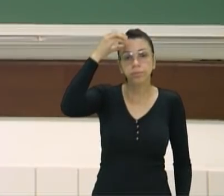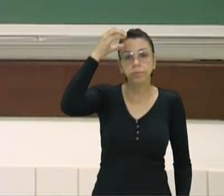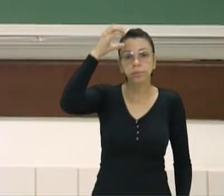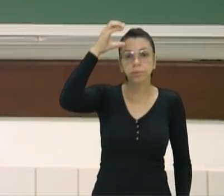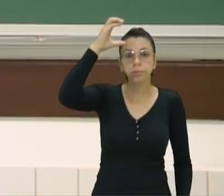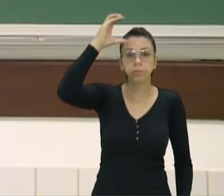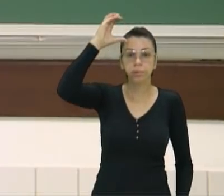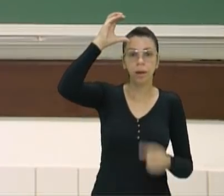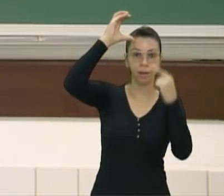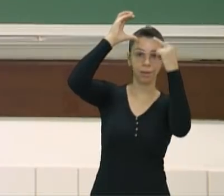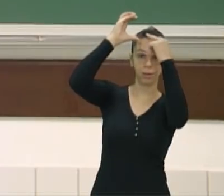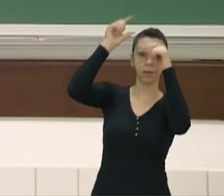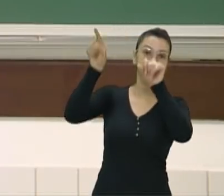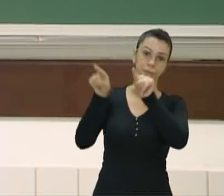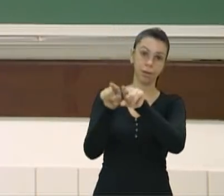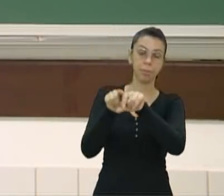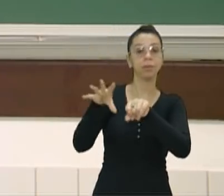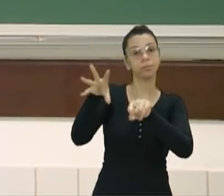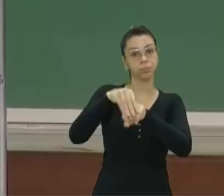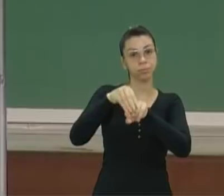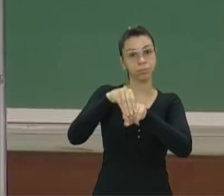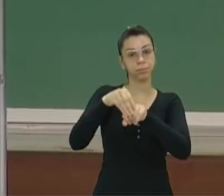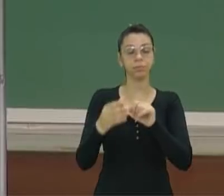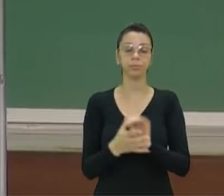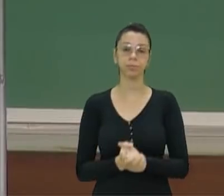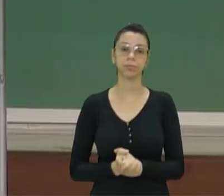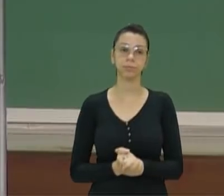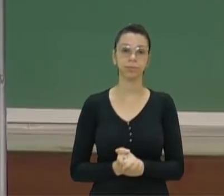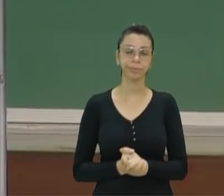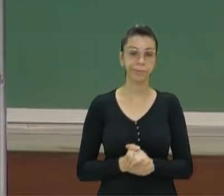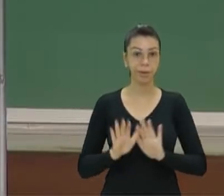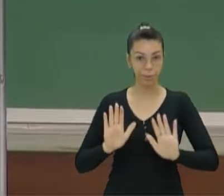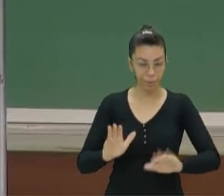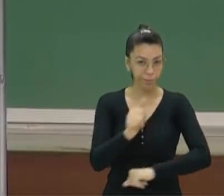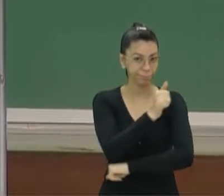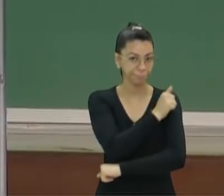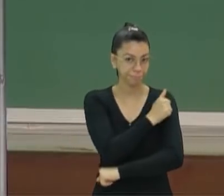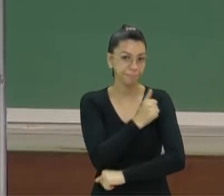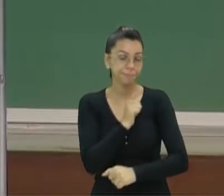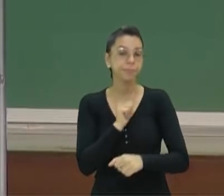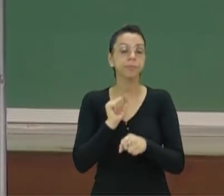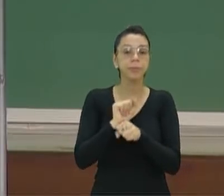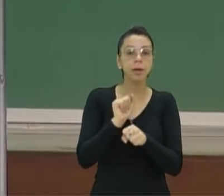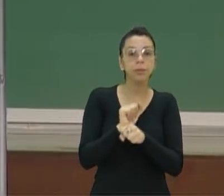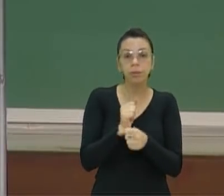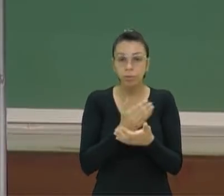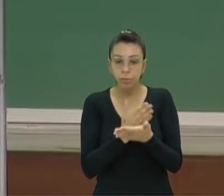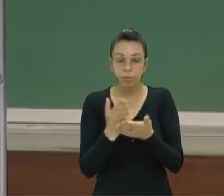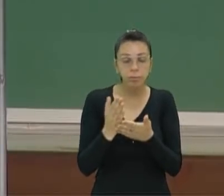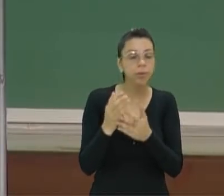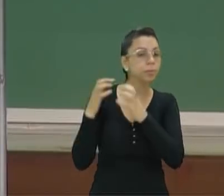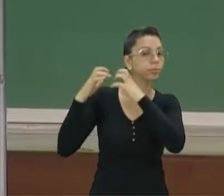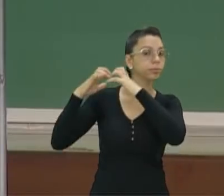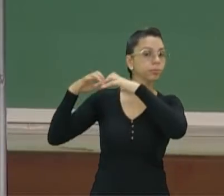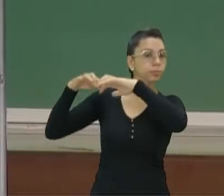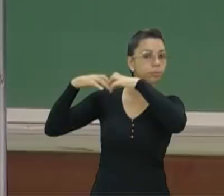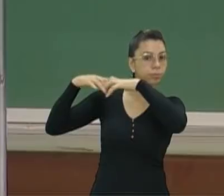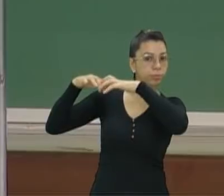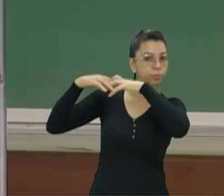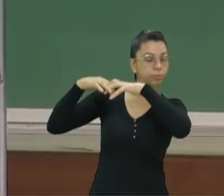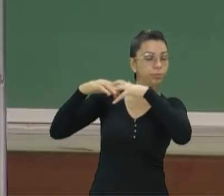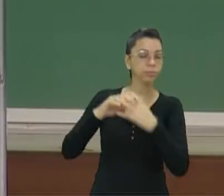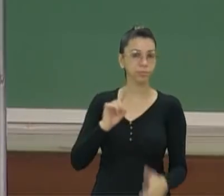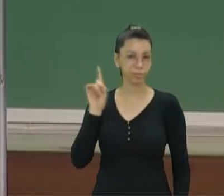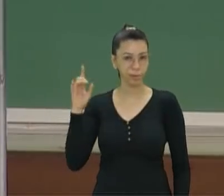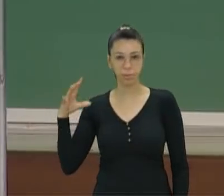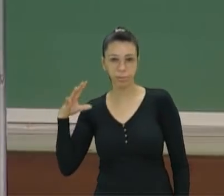de conhecimento. Então, caro estudante, vamos parar um pouquinho agora, no início dessa aula, para refletir uma questão. Tem aqui uma